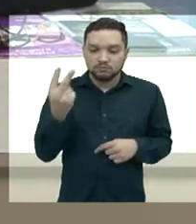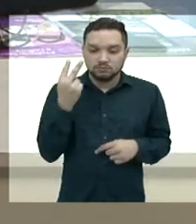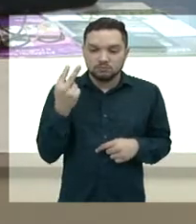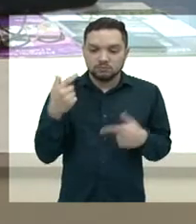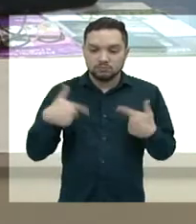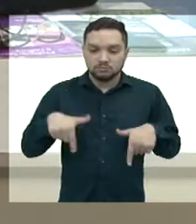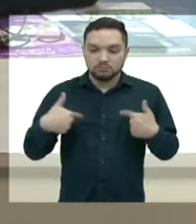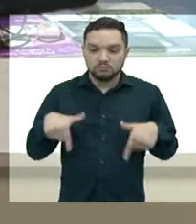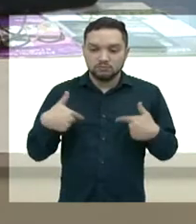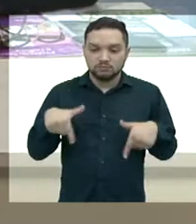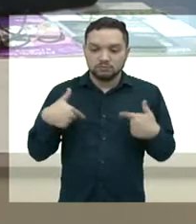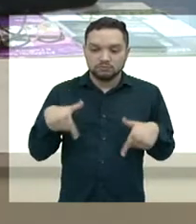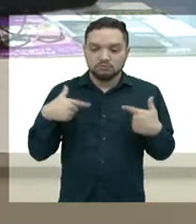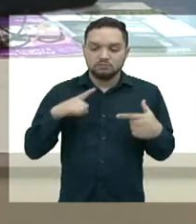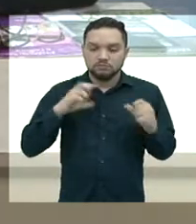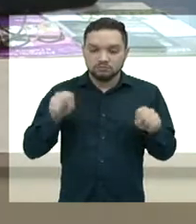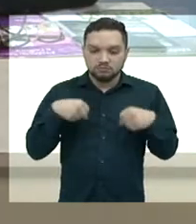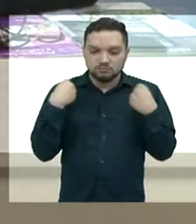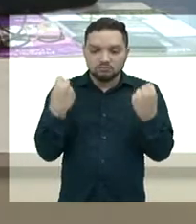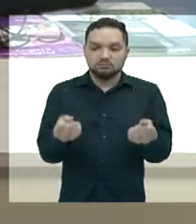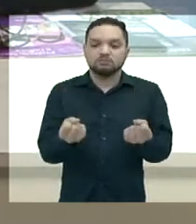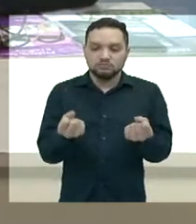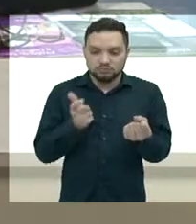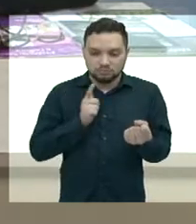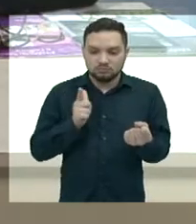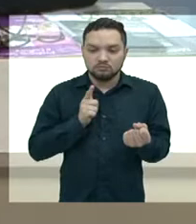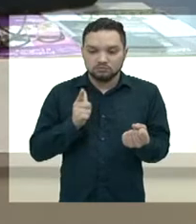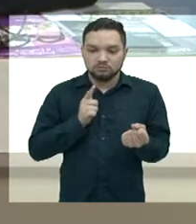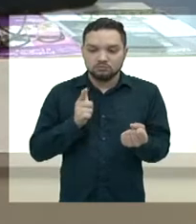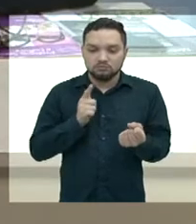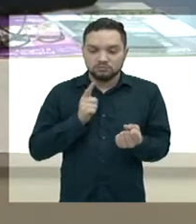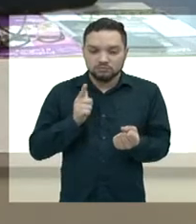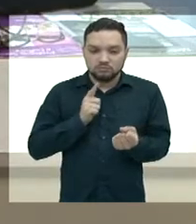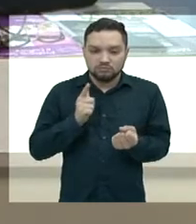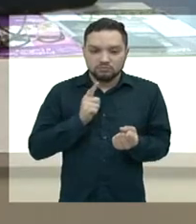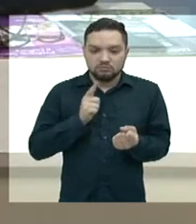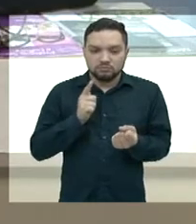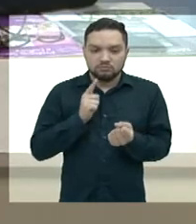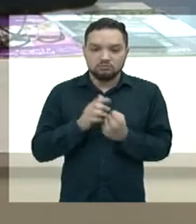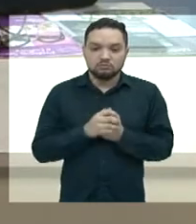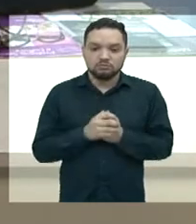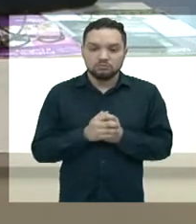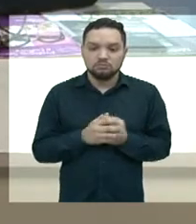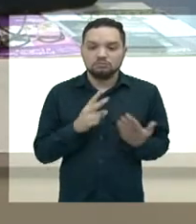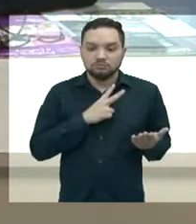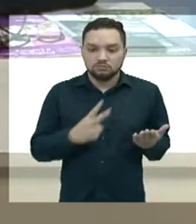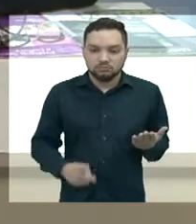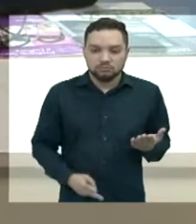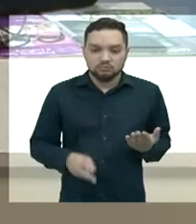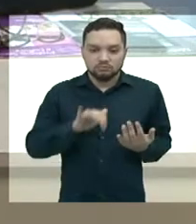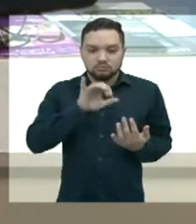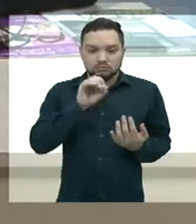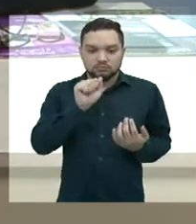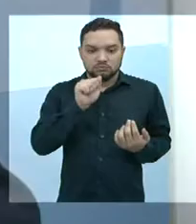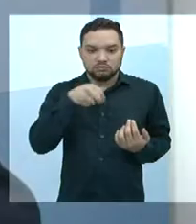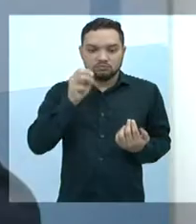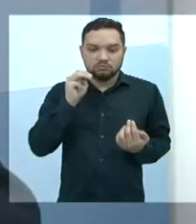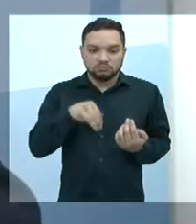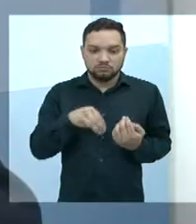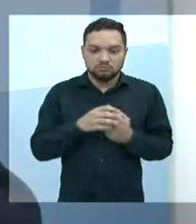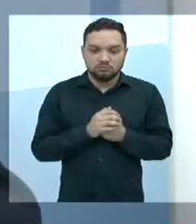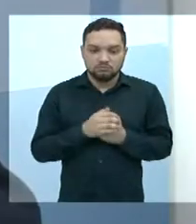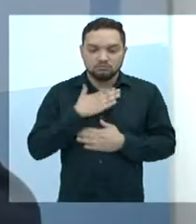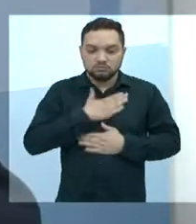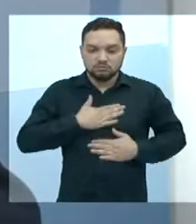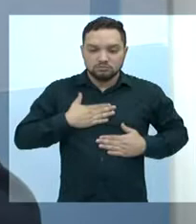realmente com muito esforço, com muita dedicação e com muita articulação política. Vereador Joaquim Rocha, é uma satisfação e